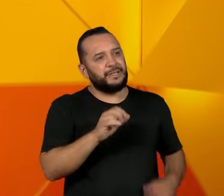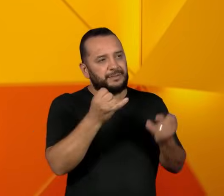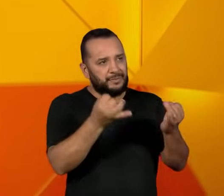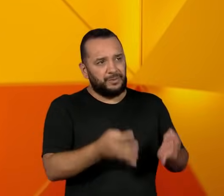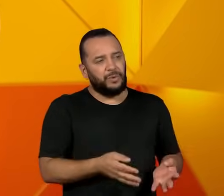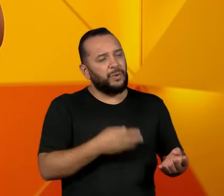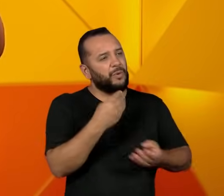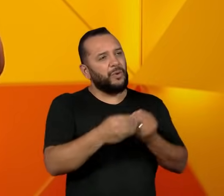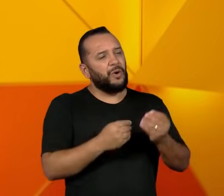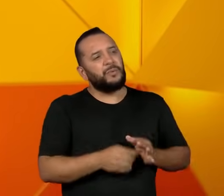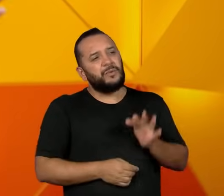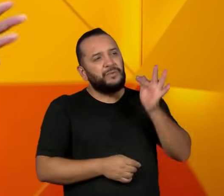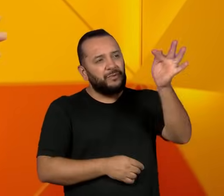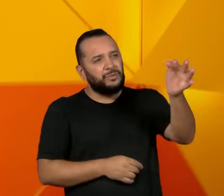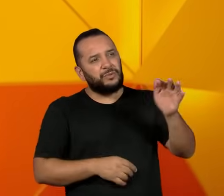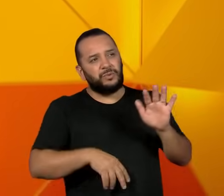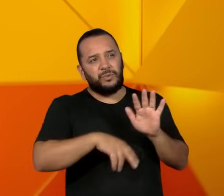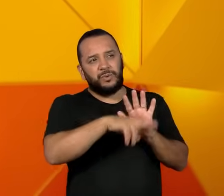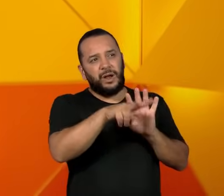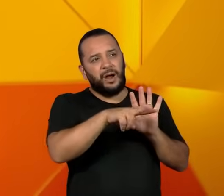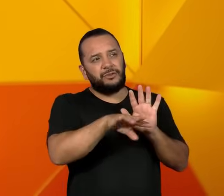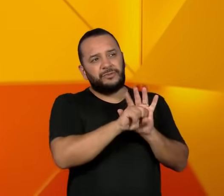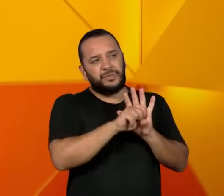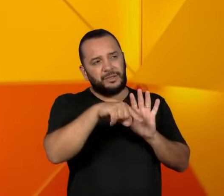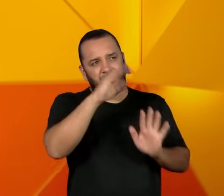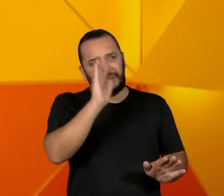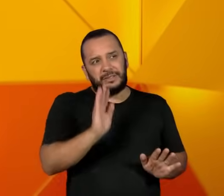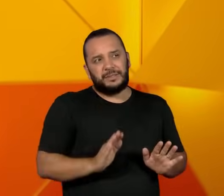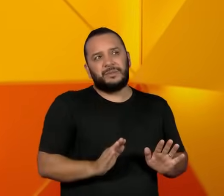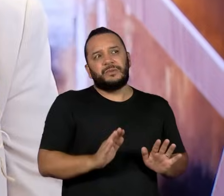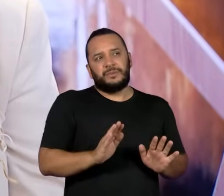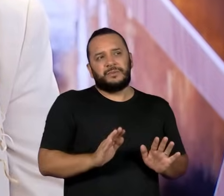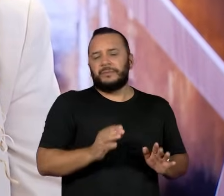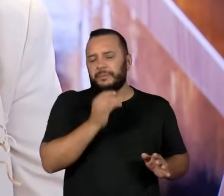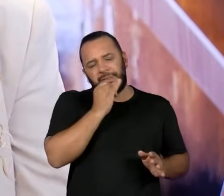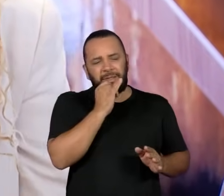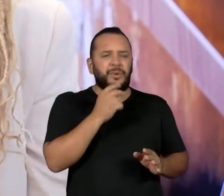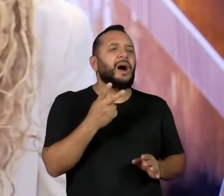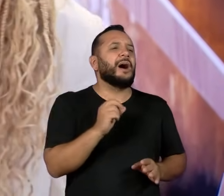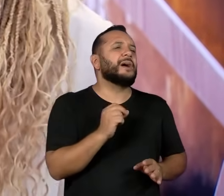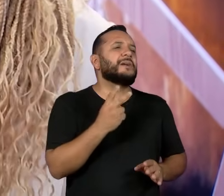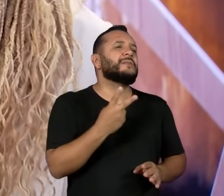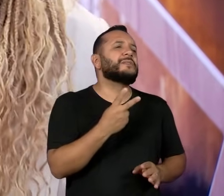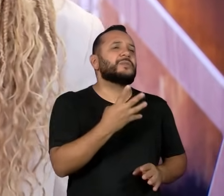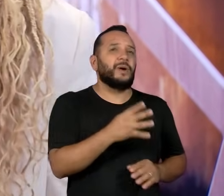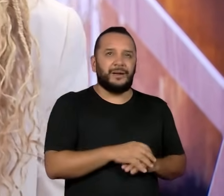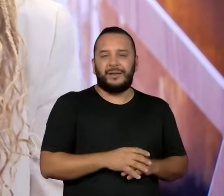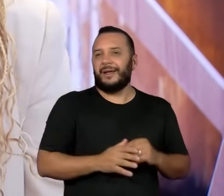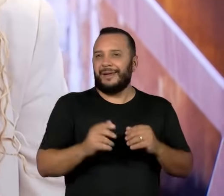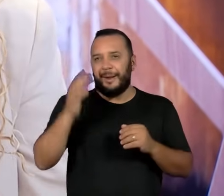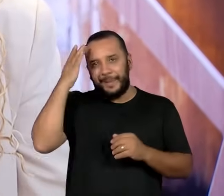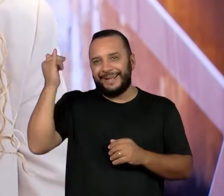claro que não estou jogando esse futuro muito longo, mas nós estamos falando agora mesmo de 2024. Futuro amanhã,